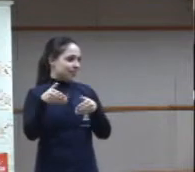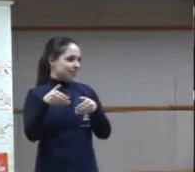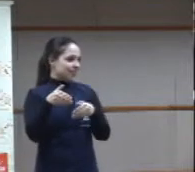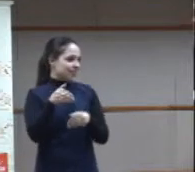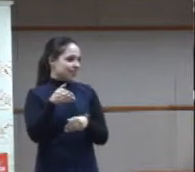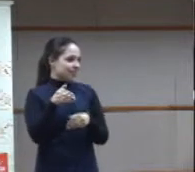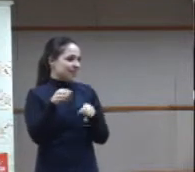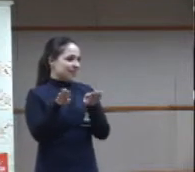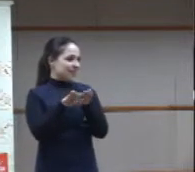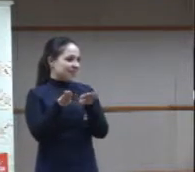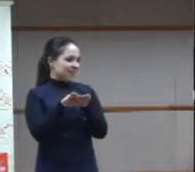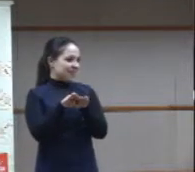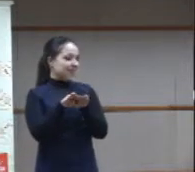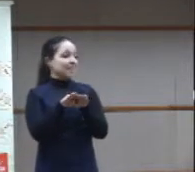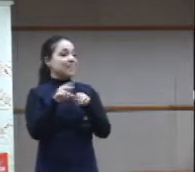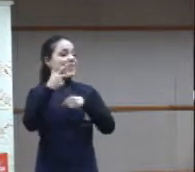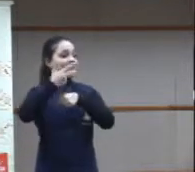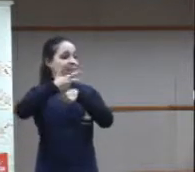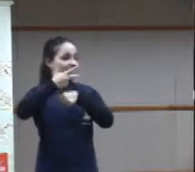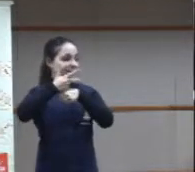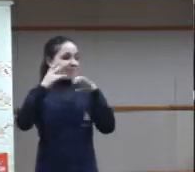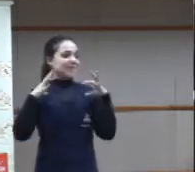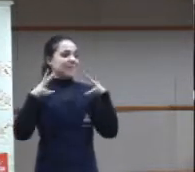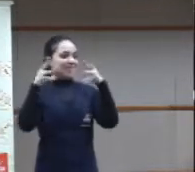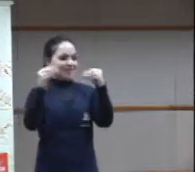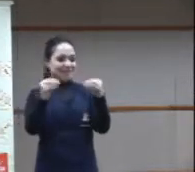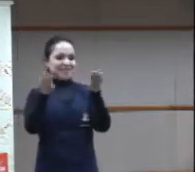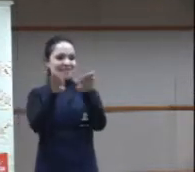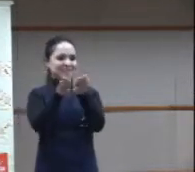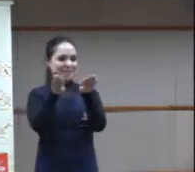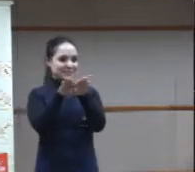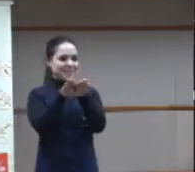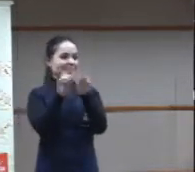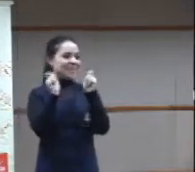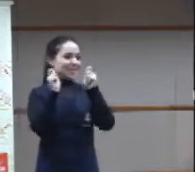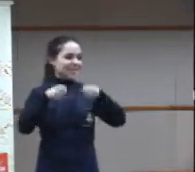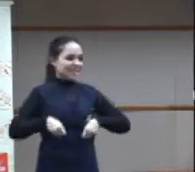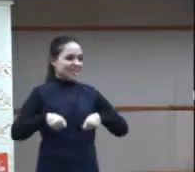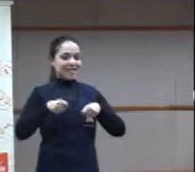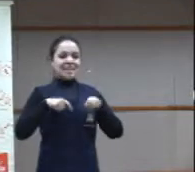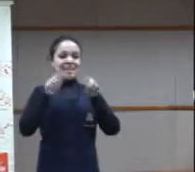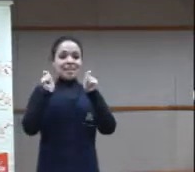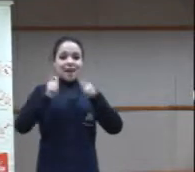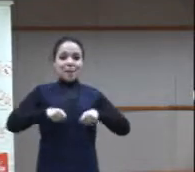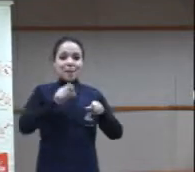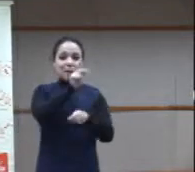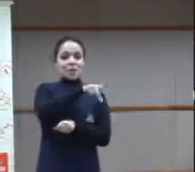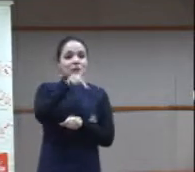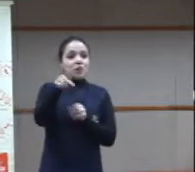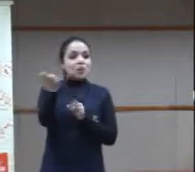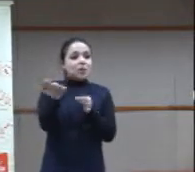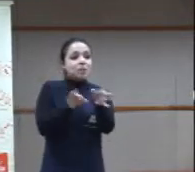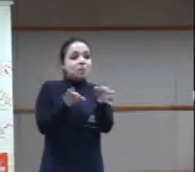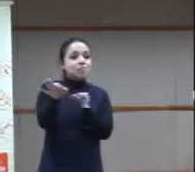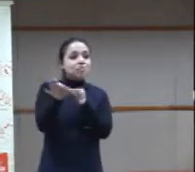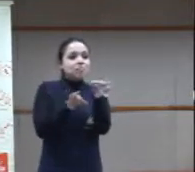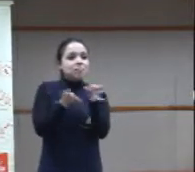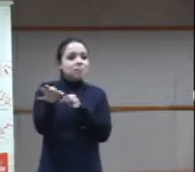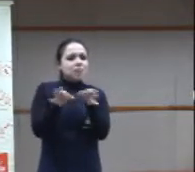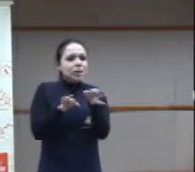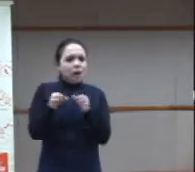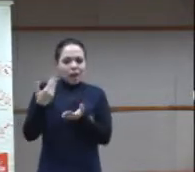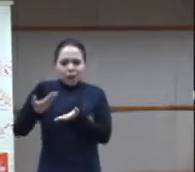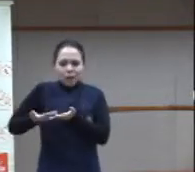nos deixar impregnar por este conceito. E o professor, ao preparar a sua aula, ele tem que pensar: